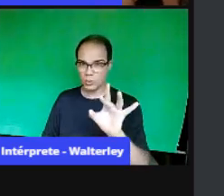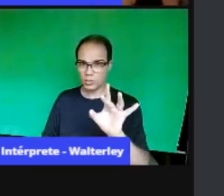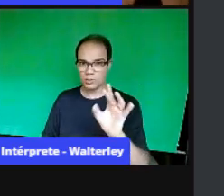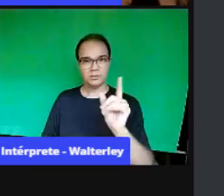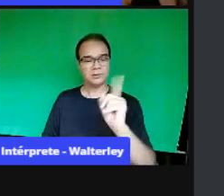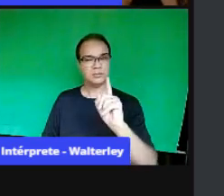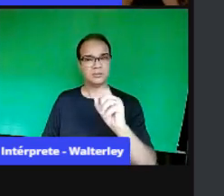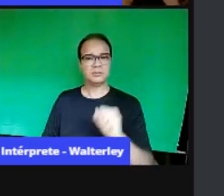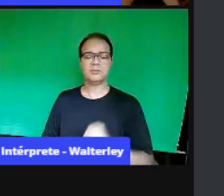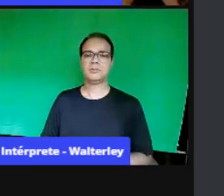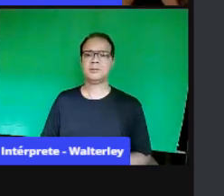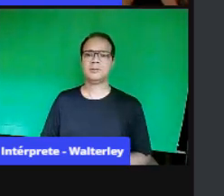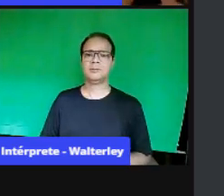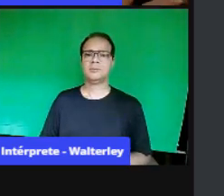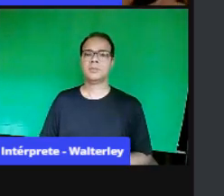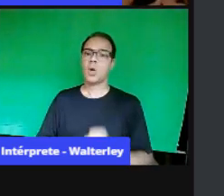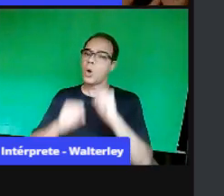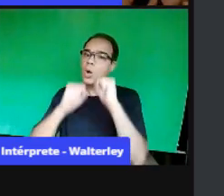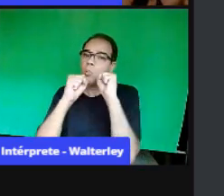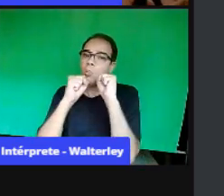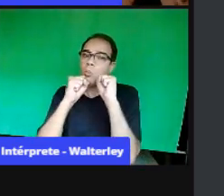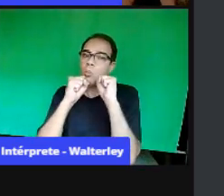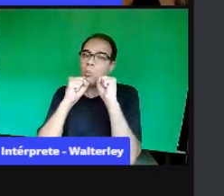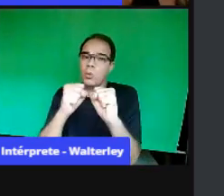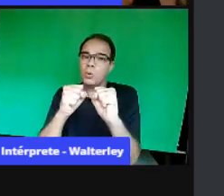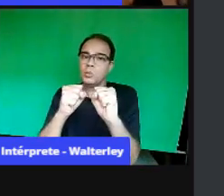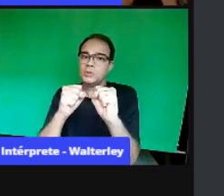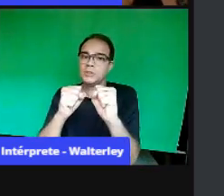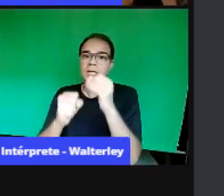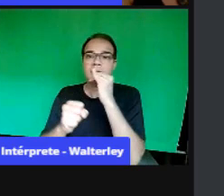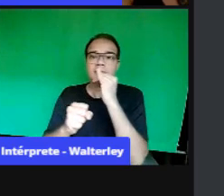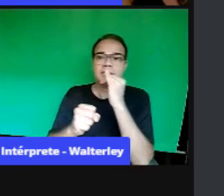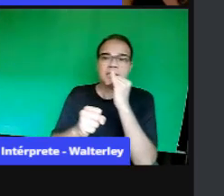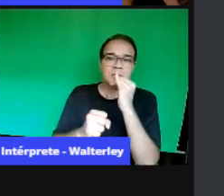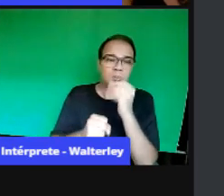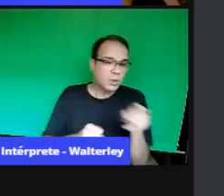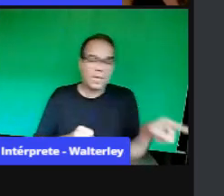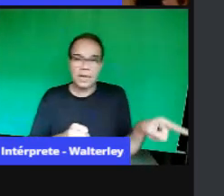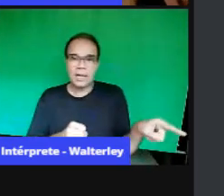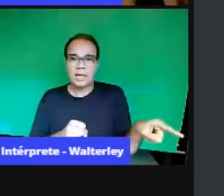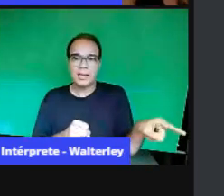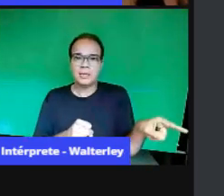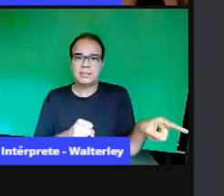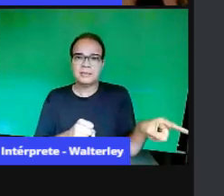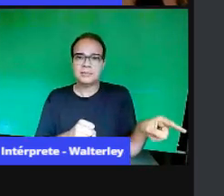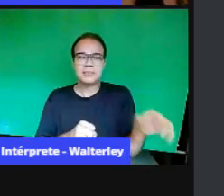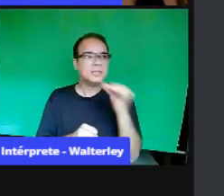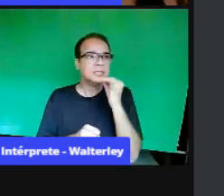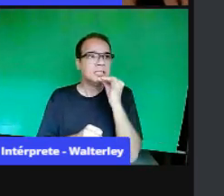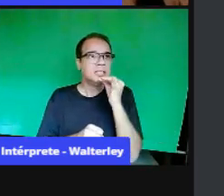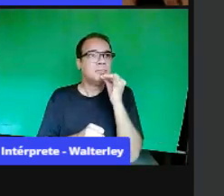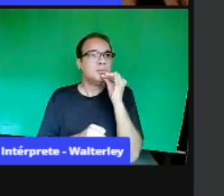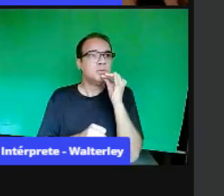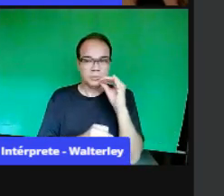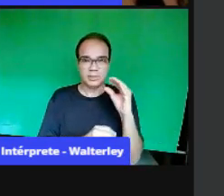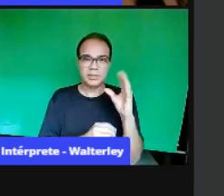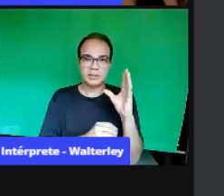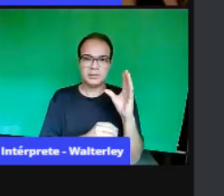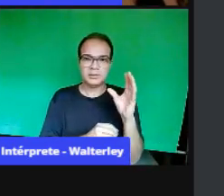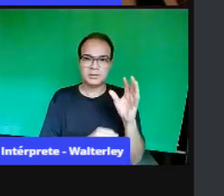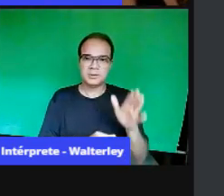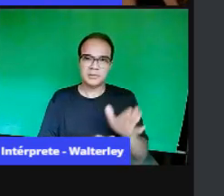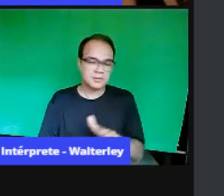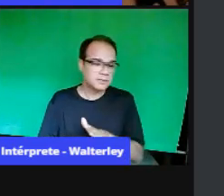Mas eu posso colocar aqui na observação que ele não faz sequência de ações, que é uma situação de